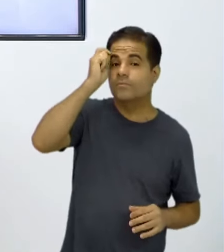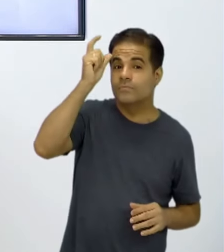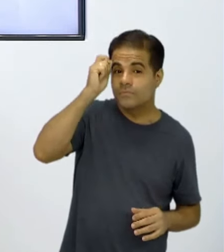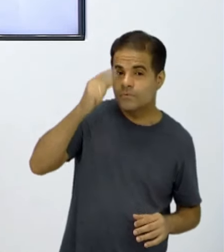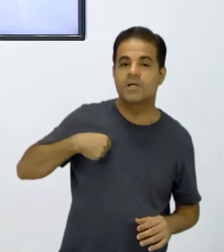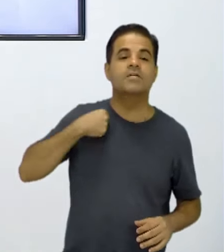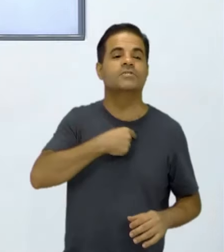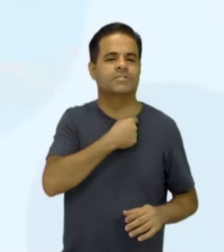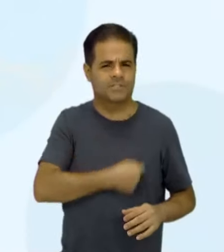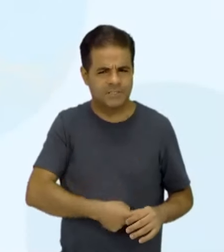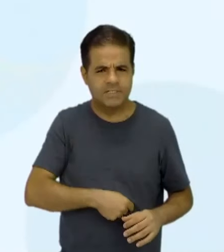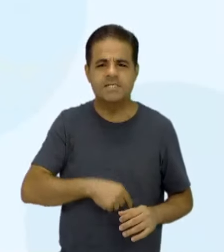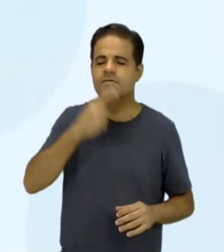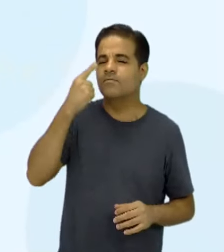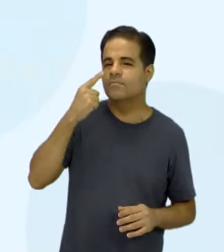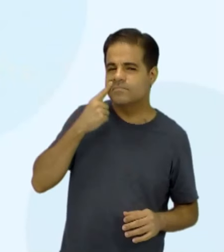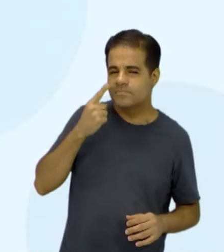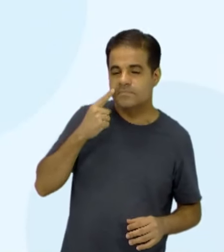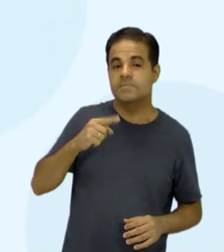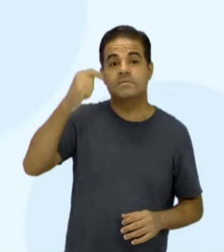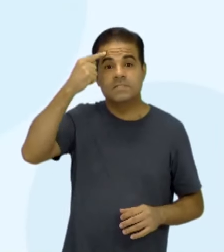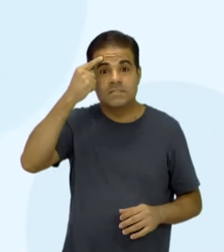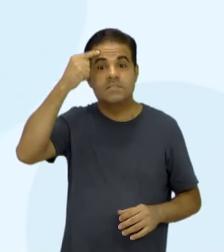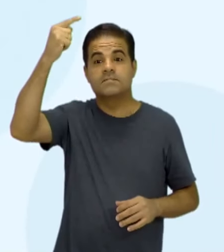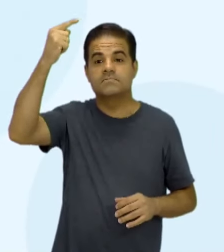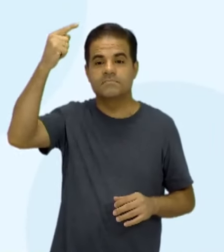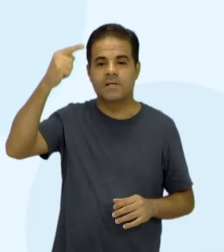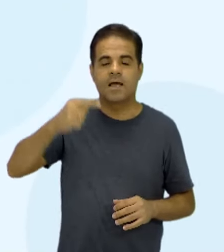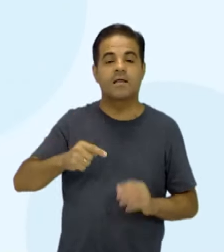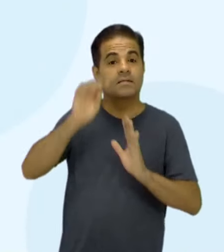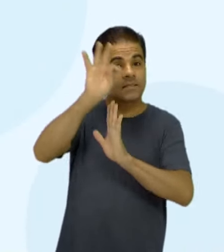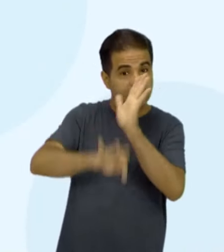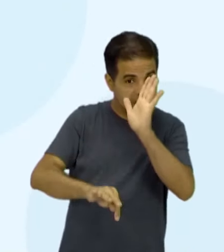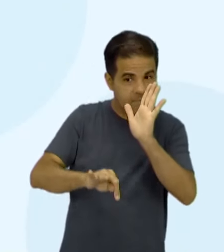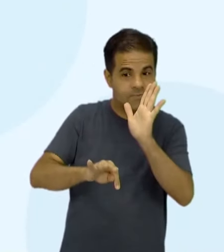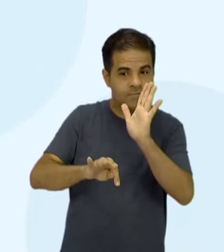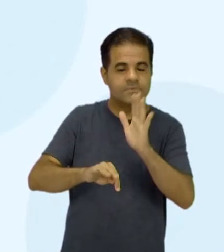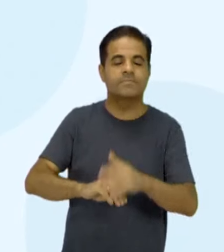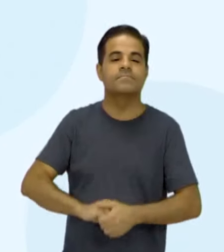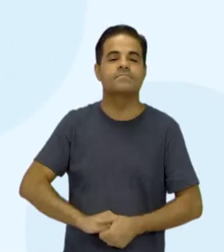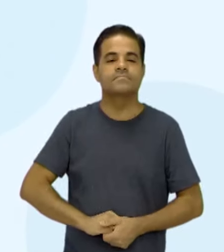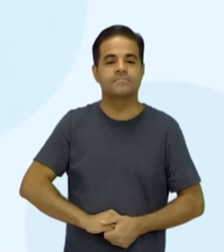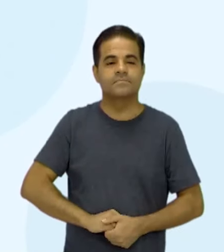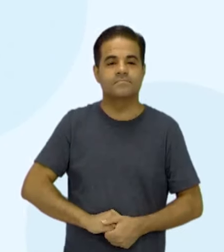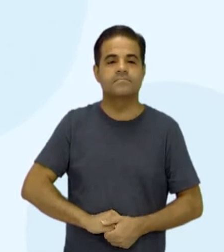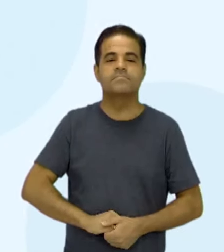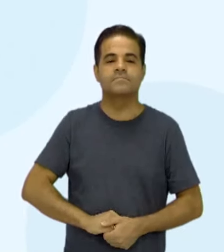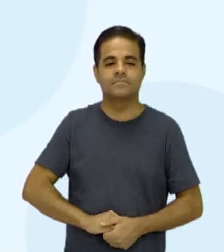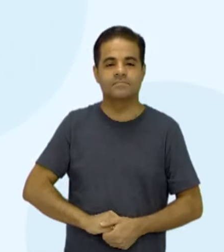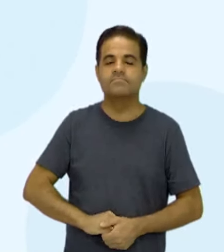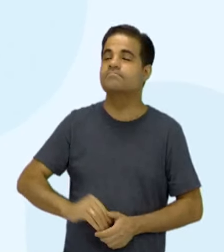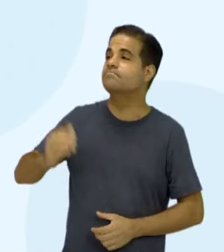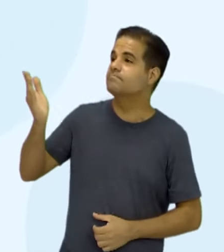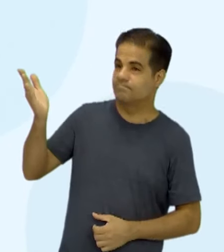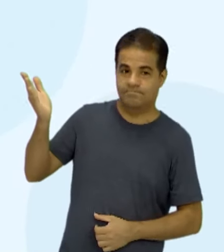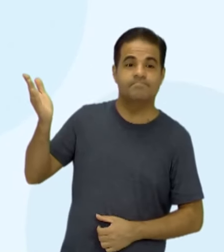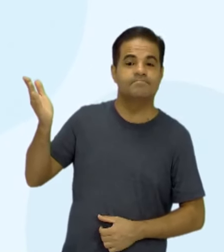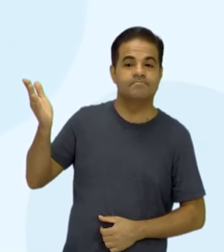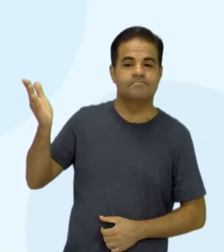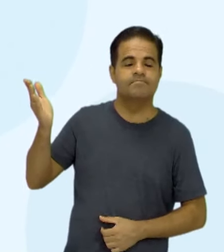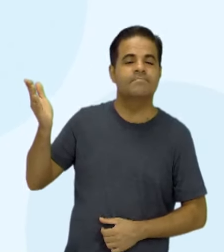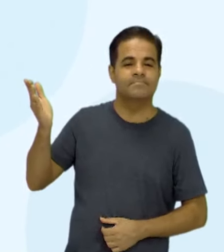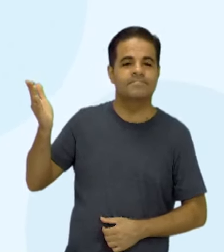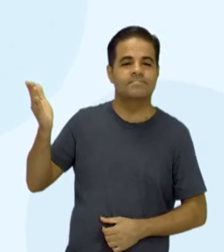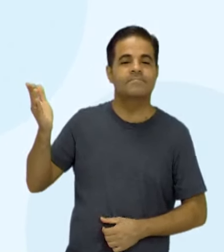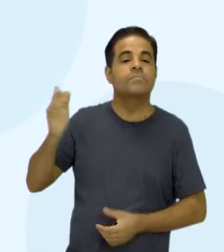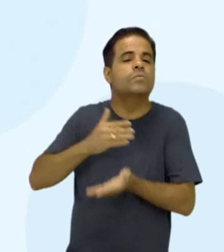né Vamos dar uma olhadinha aqui ó para vocês lembrarem um pouco de texto ó da Shiny New tão